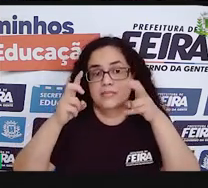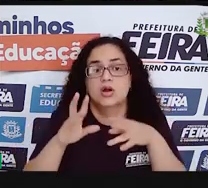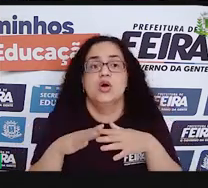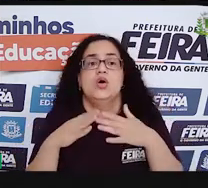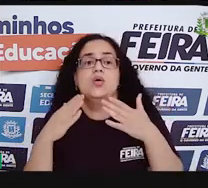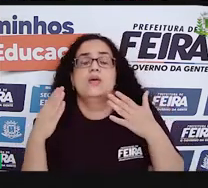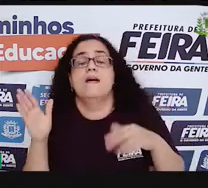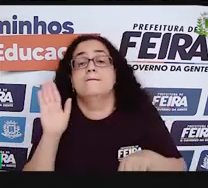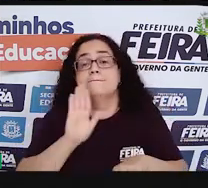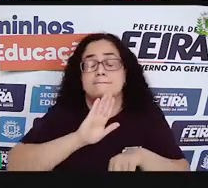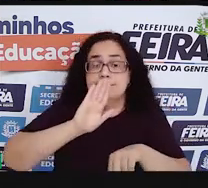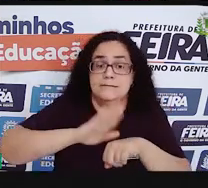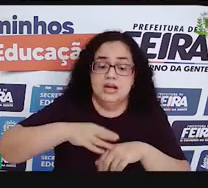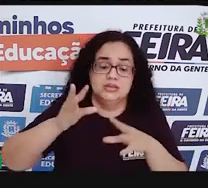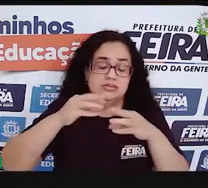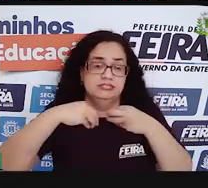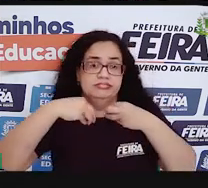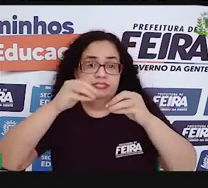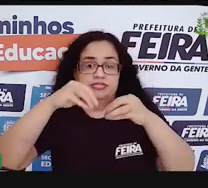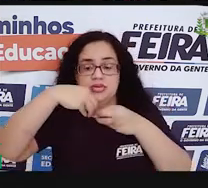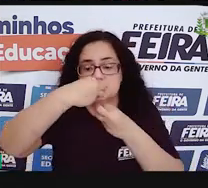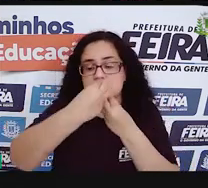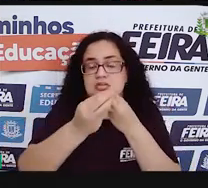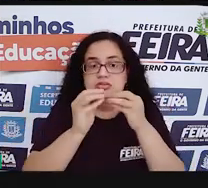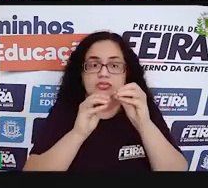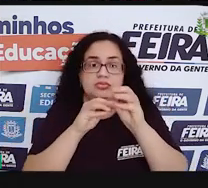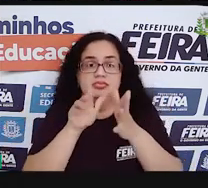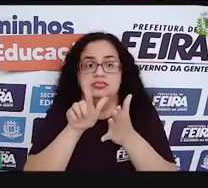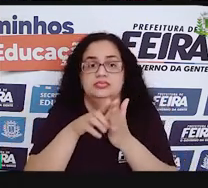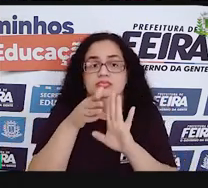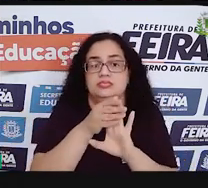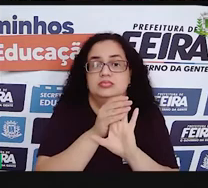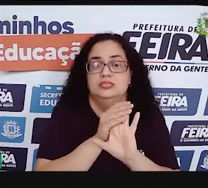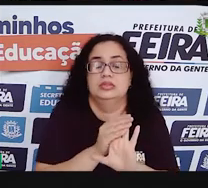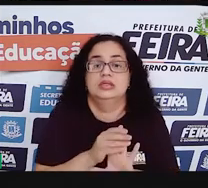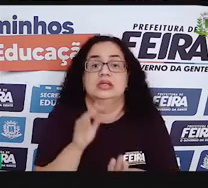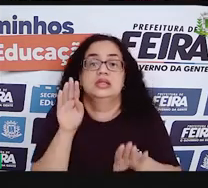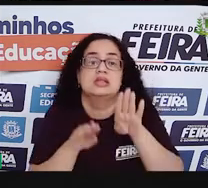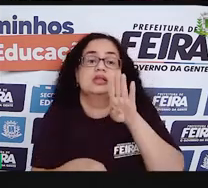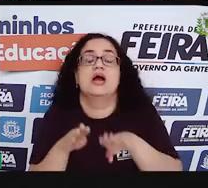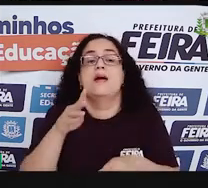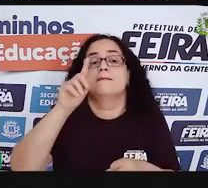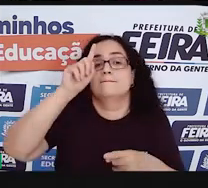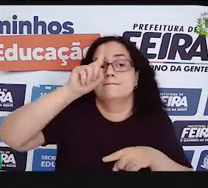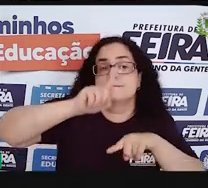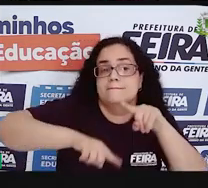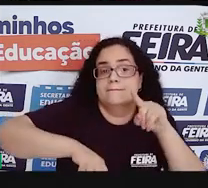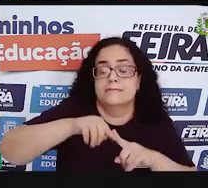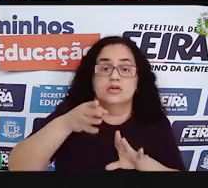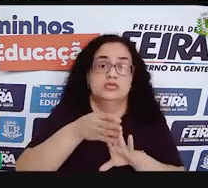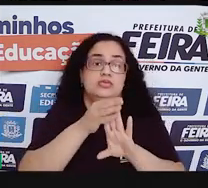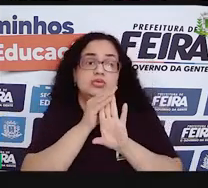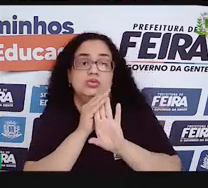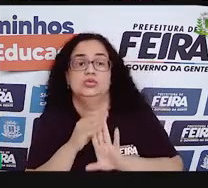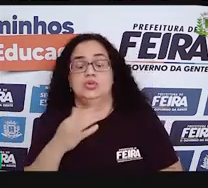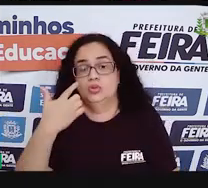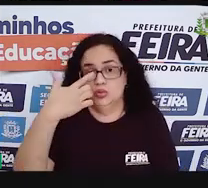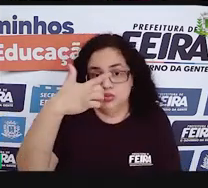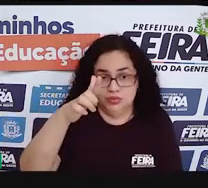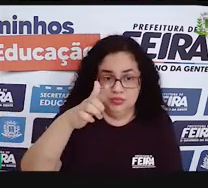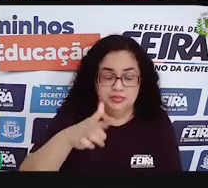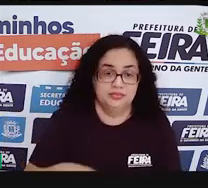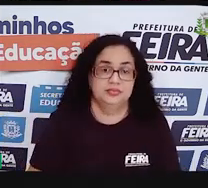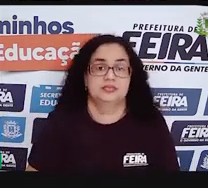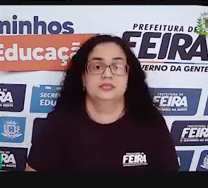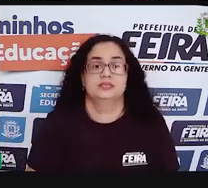Qual foi o mais flexível? E por que a gente acha que determinado material foi mais flexível do que o